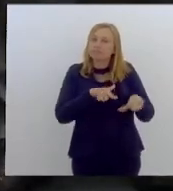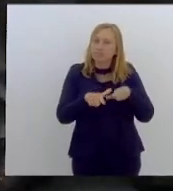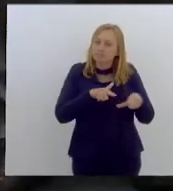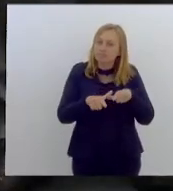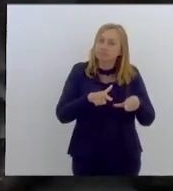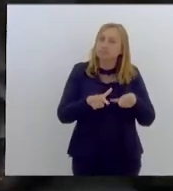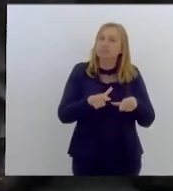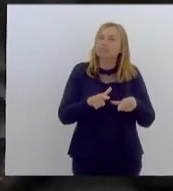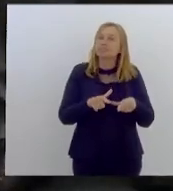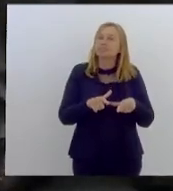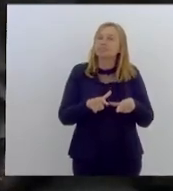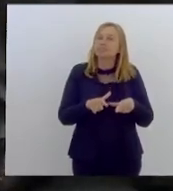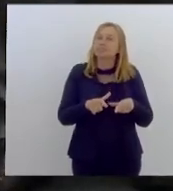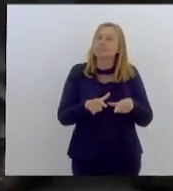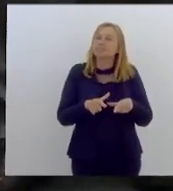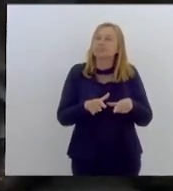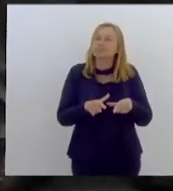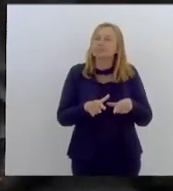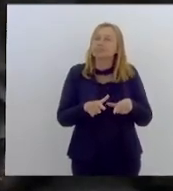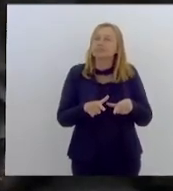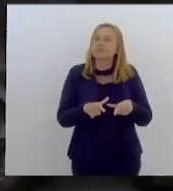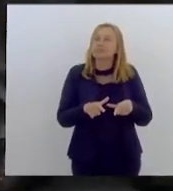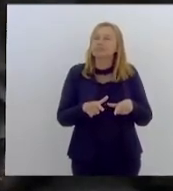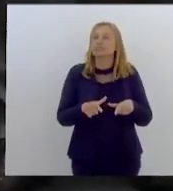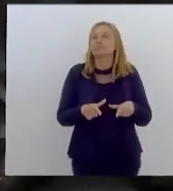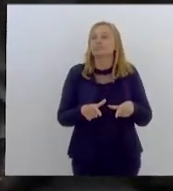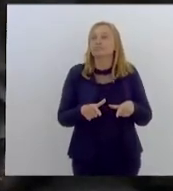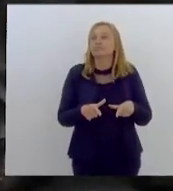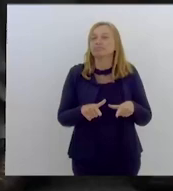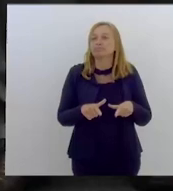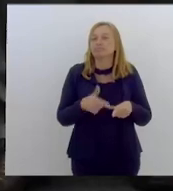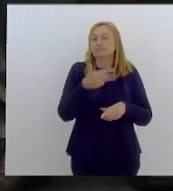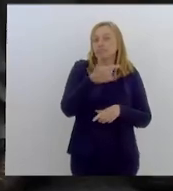conferidas e tal, no auto do processo